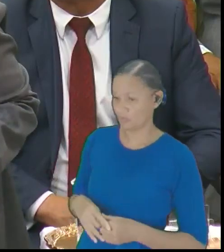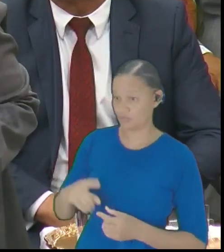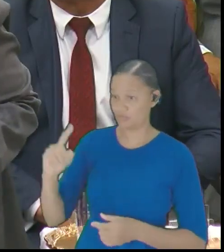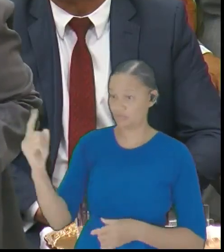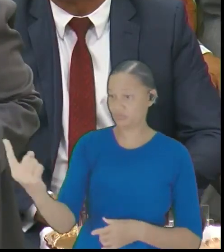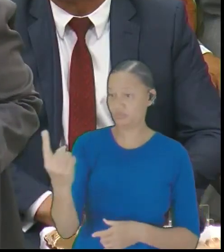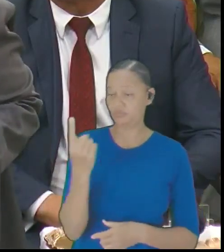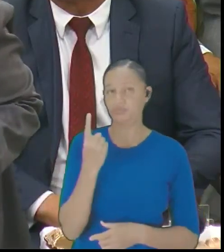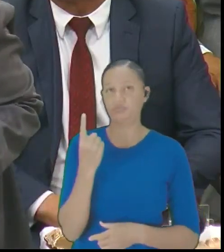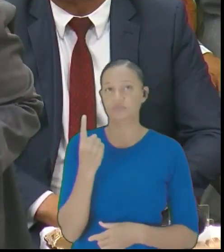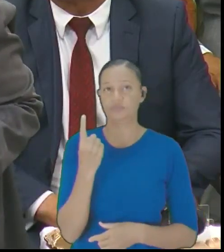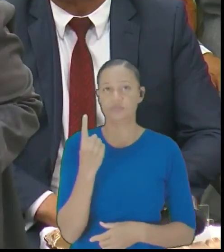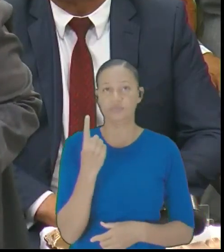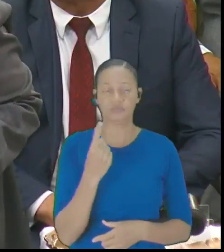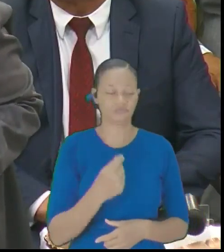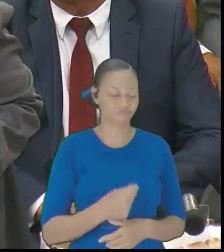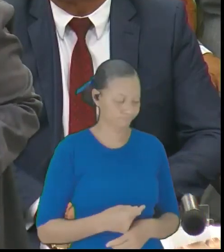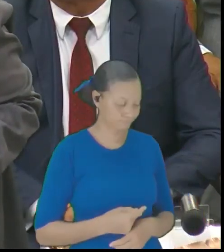1,